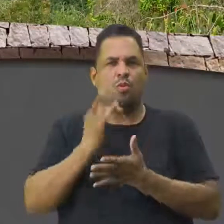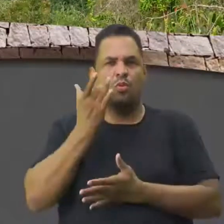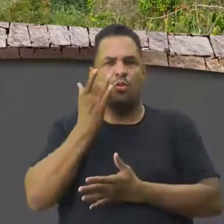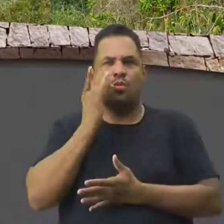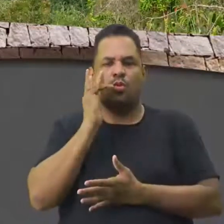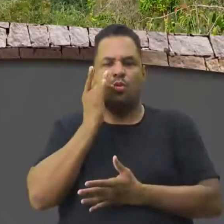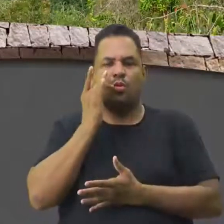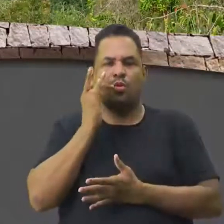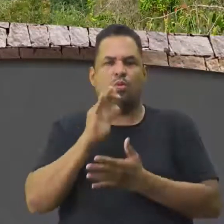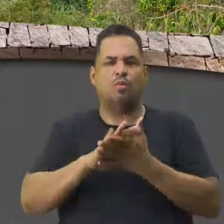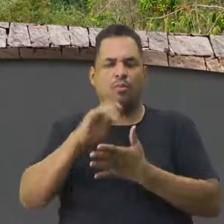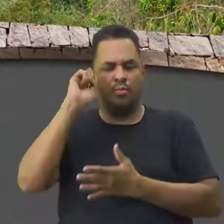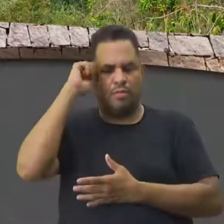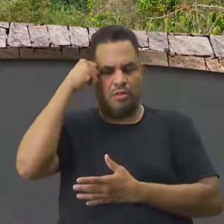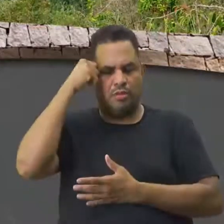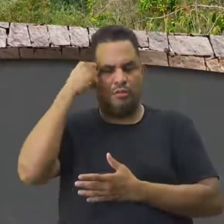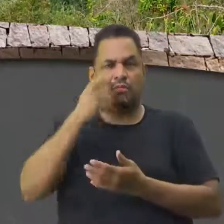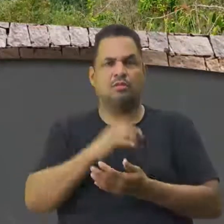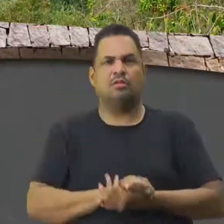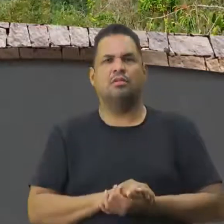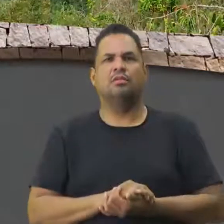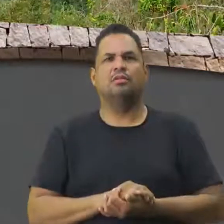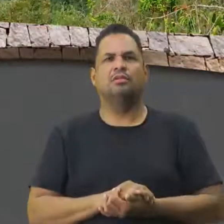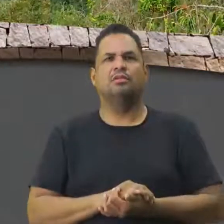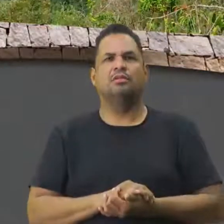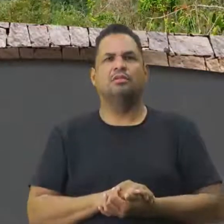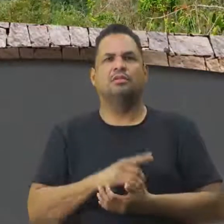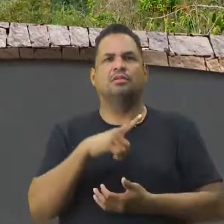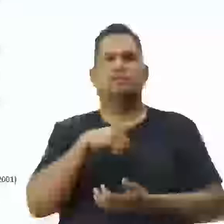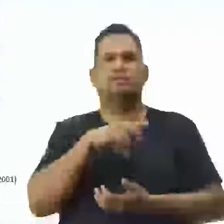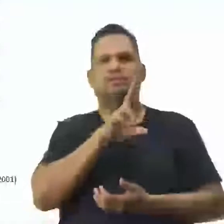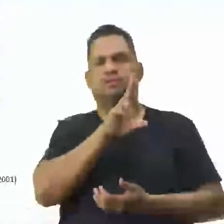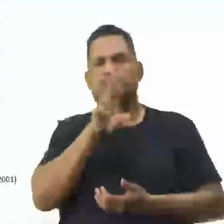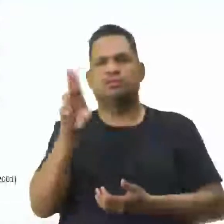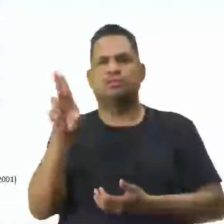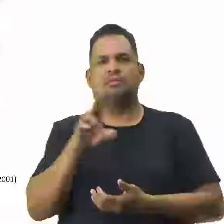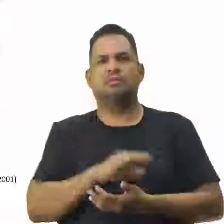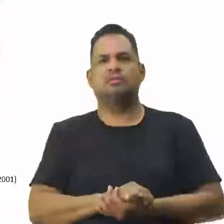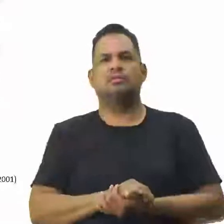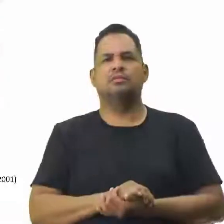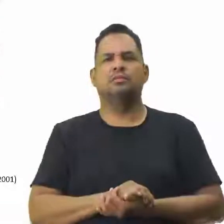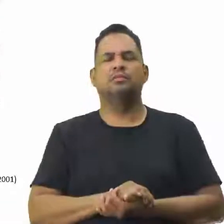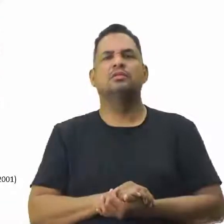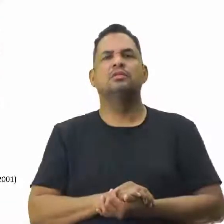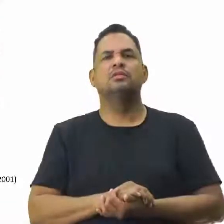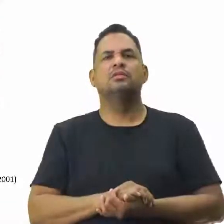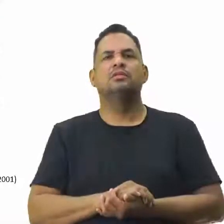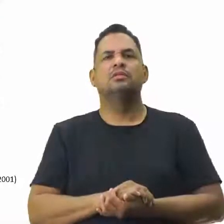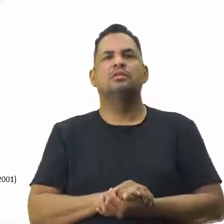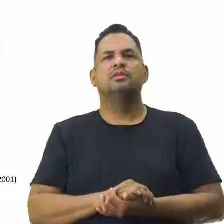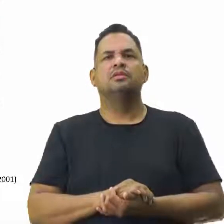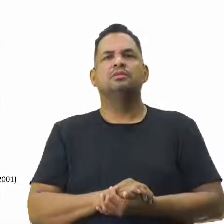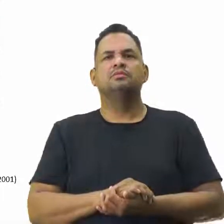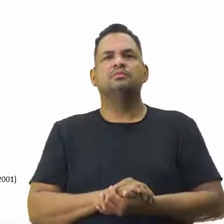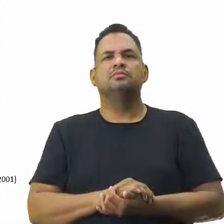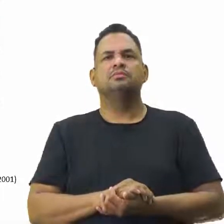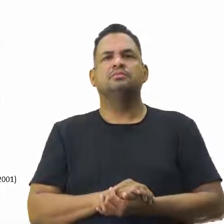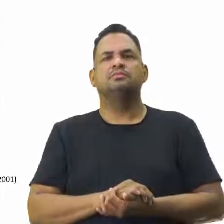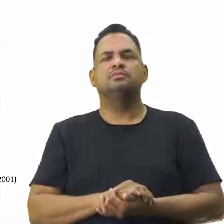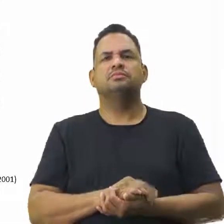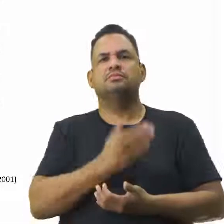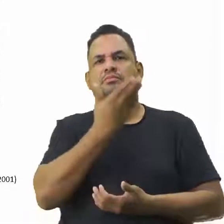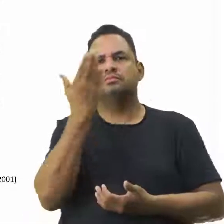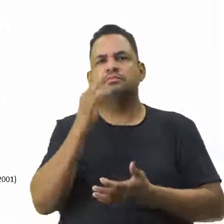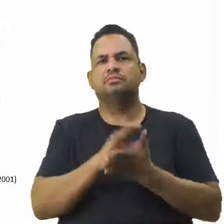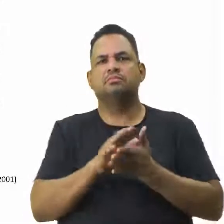Preto. Certo? E aí você tem o nome deles aí, ó. Veja só, vamos lá comigo, ó. PIC Ouro Preto é o